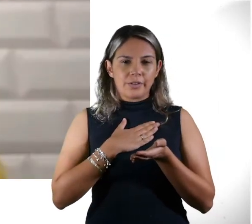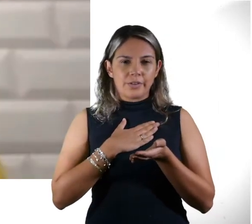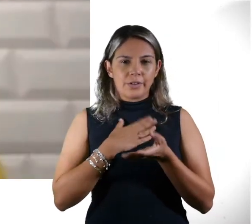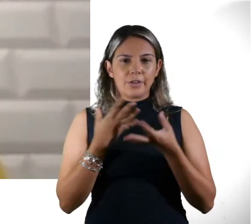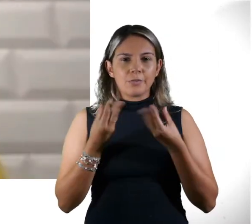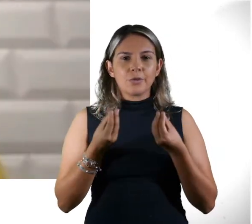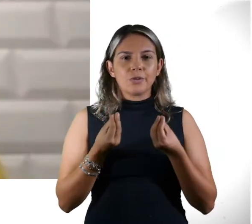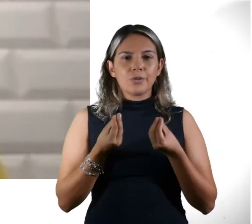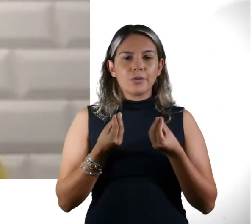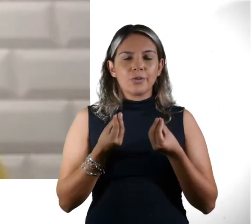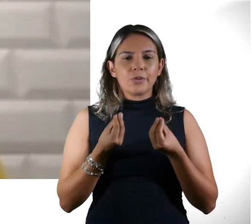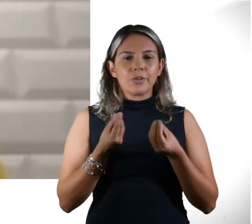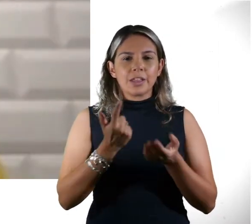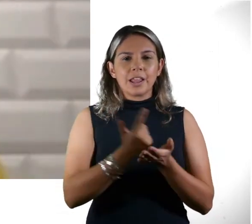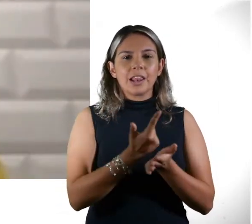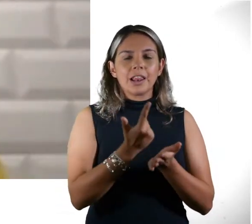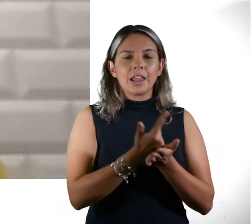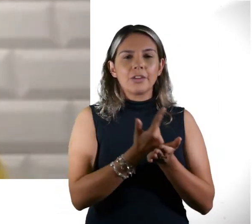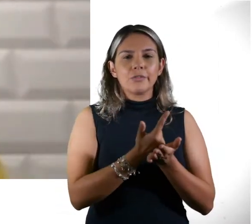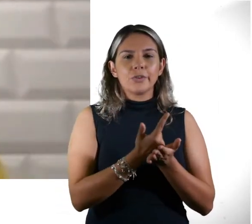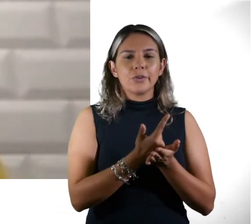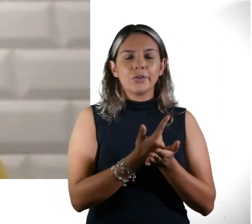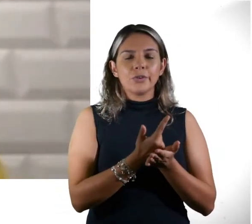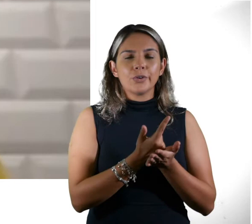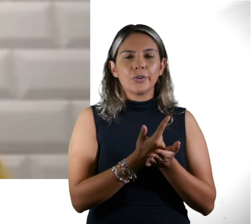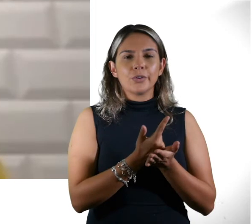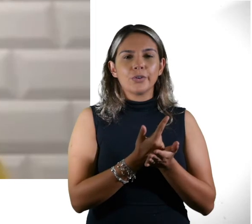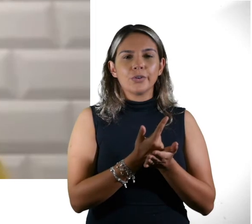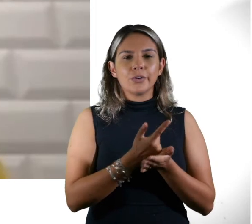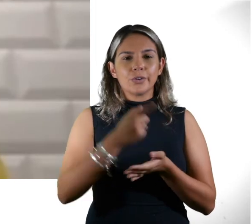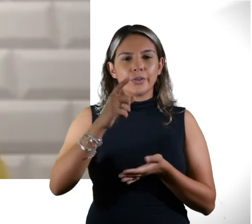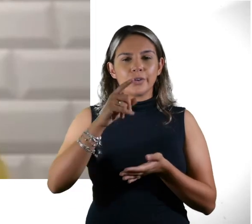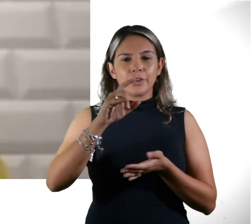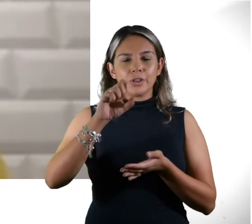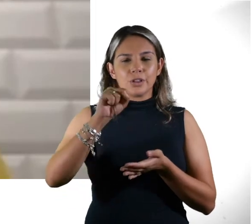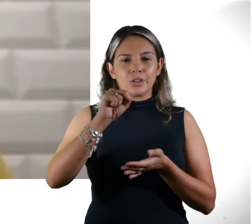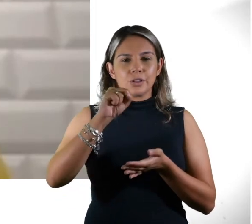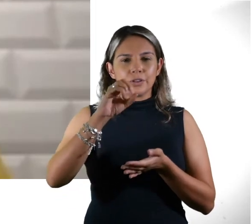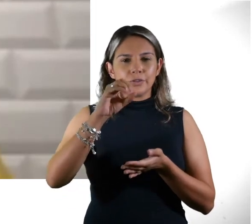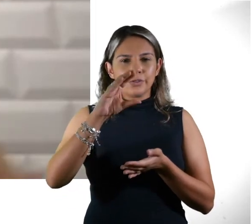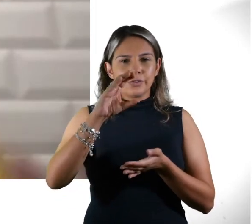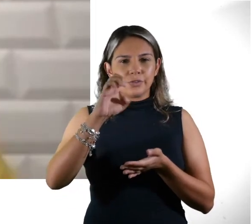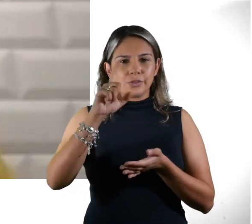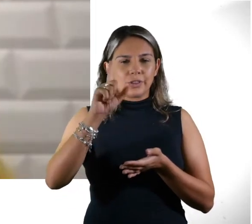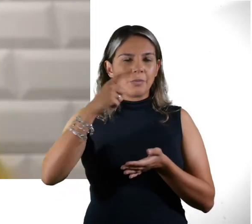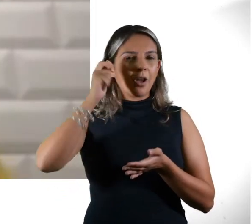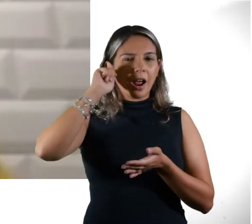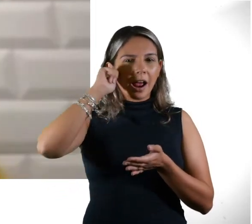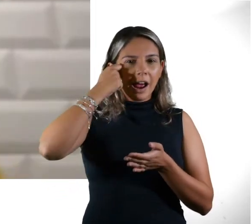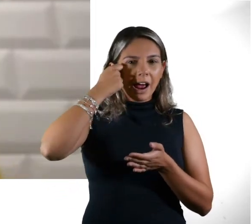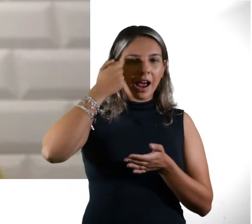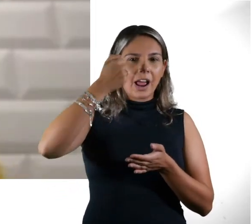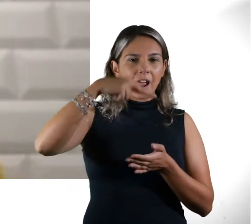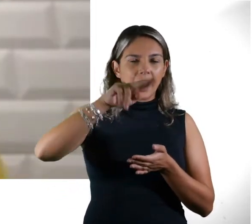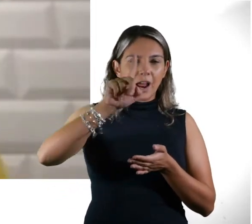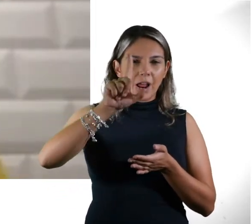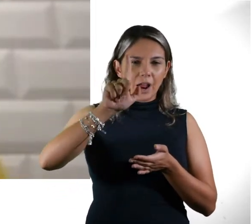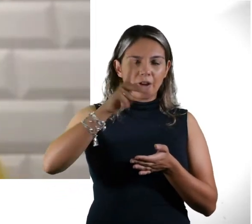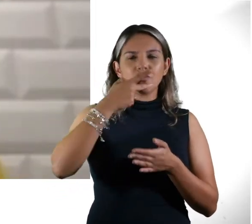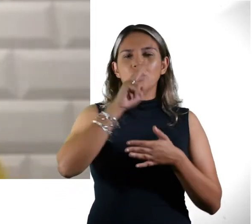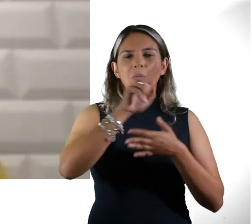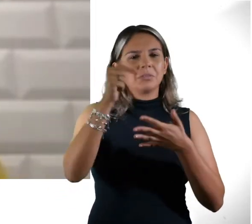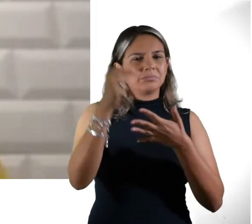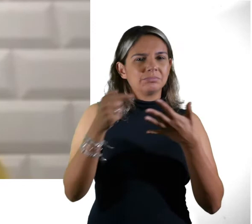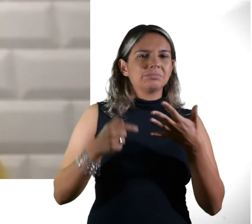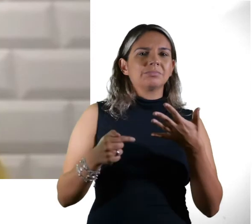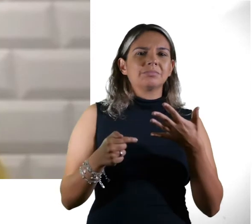realmente o livro do Desassossego. Depois, autores angolanos, o Rui Duarte de Carvalho, é um autor no qual eu